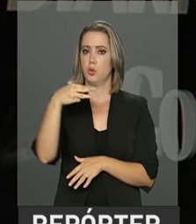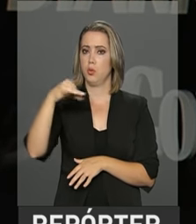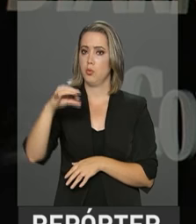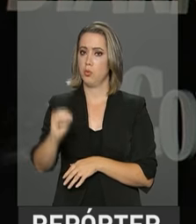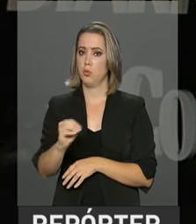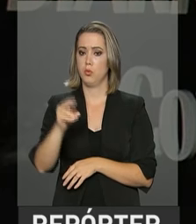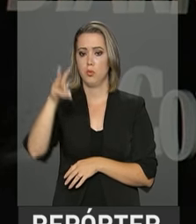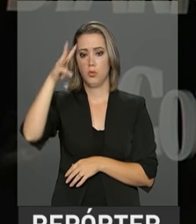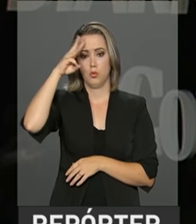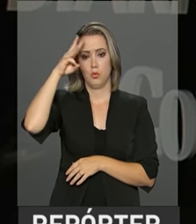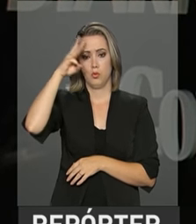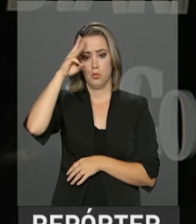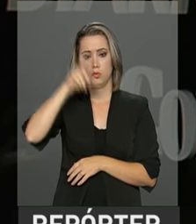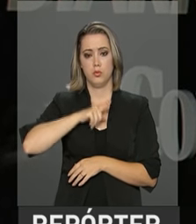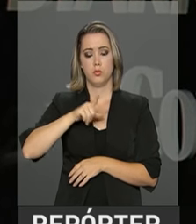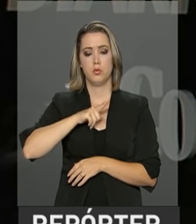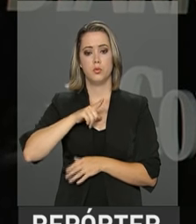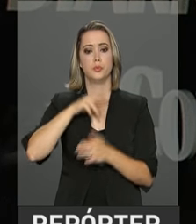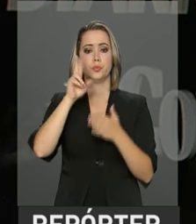terça-feira,